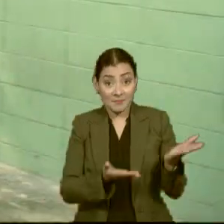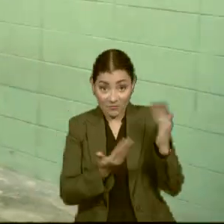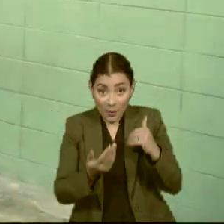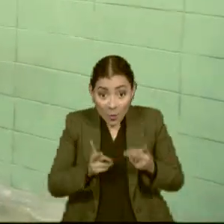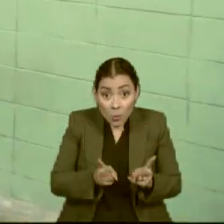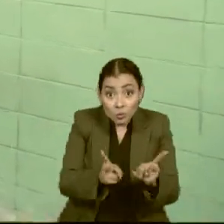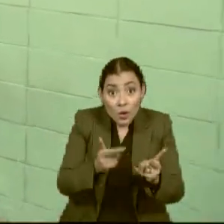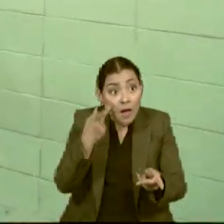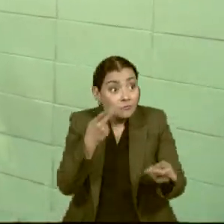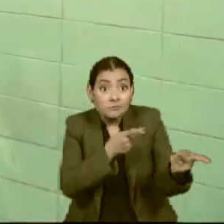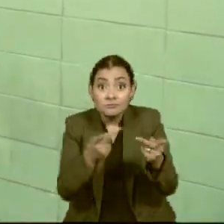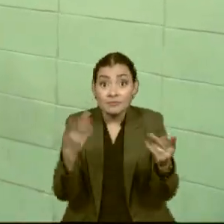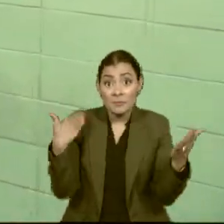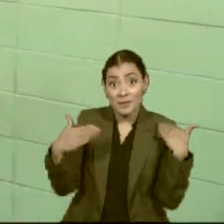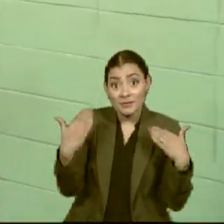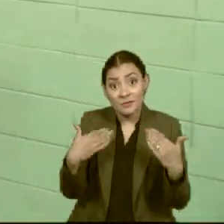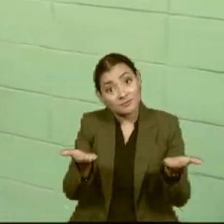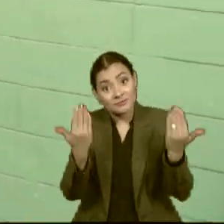Vamos seguir nosso passeio?